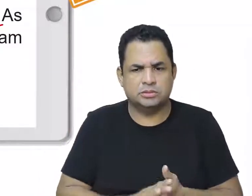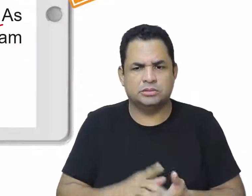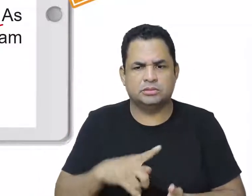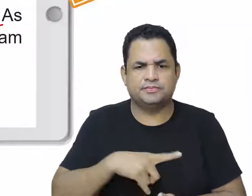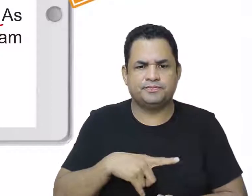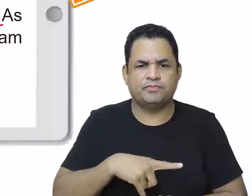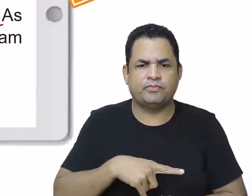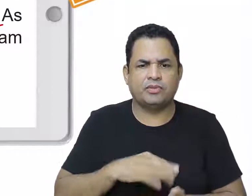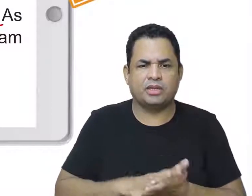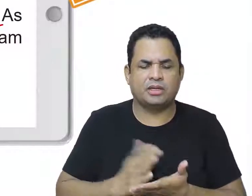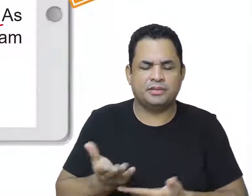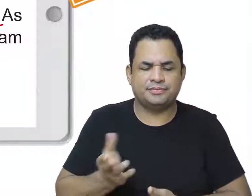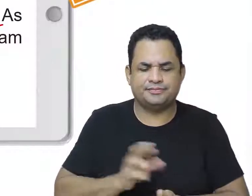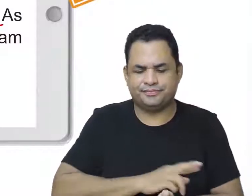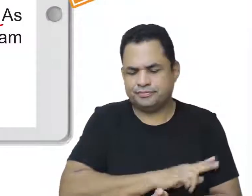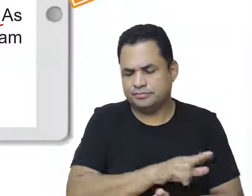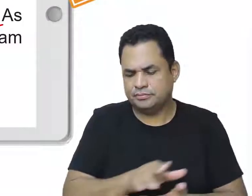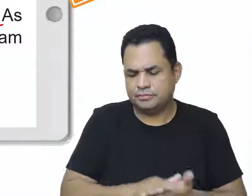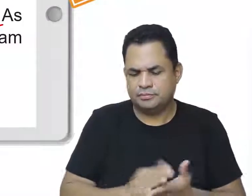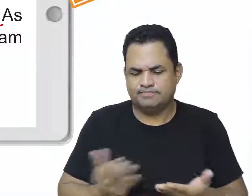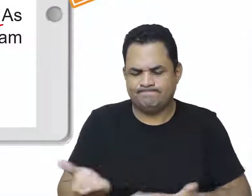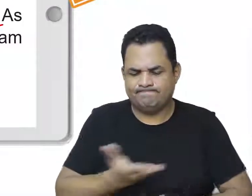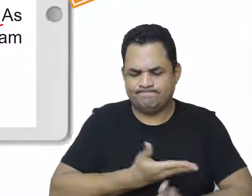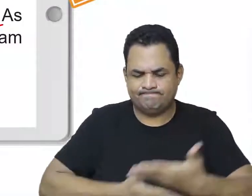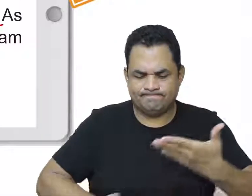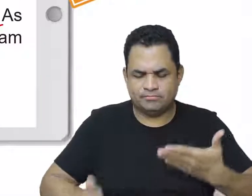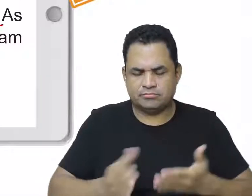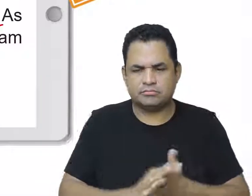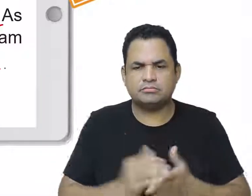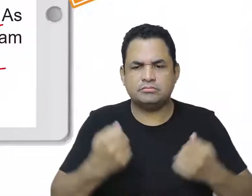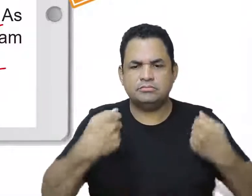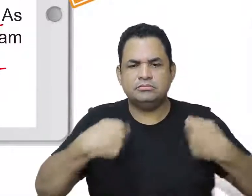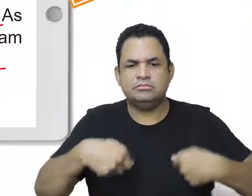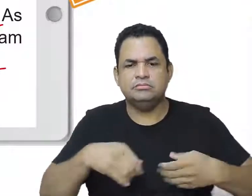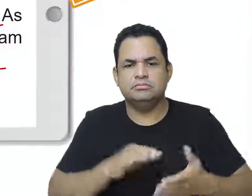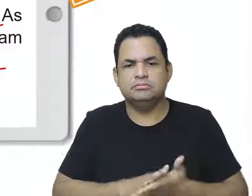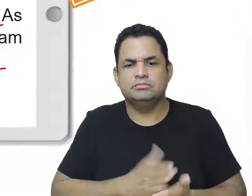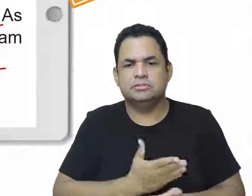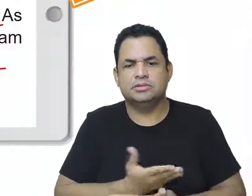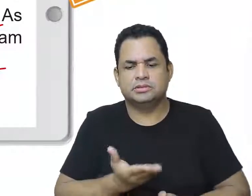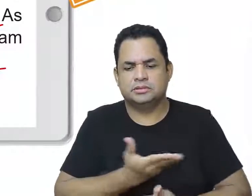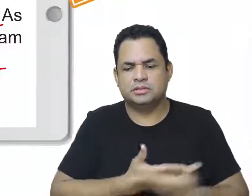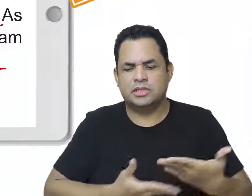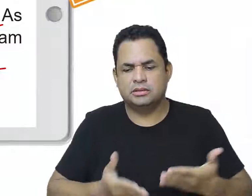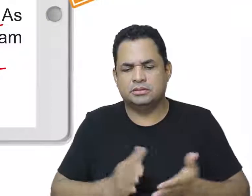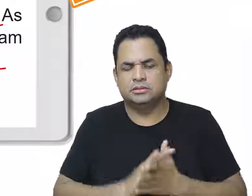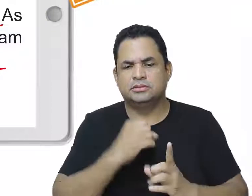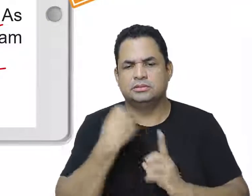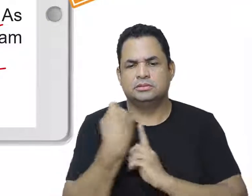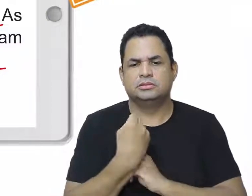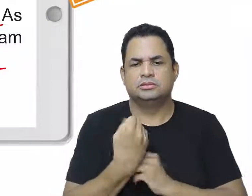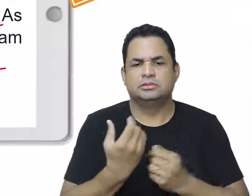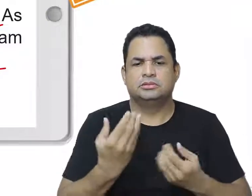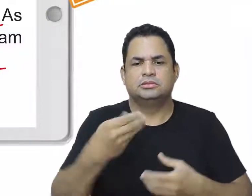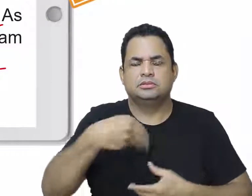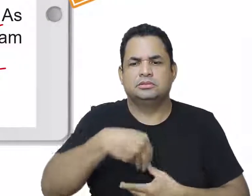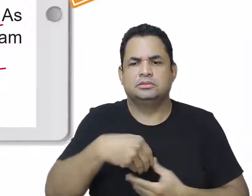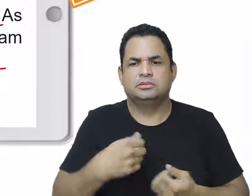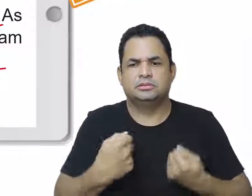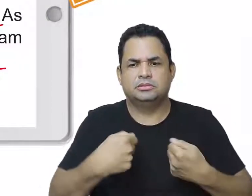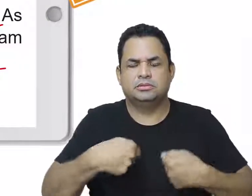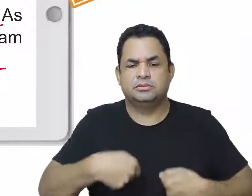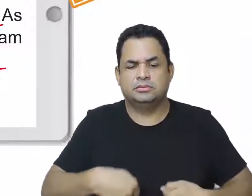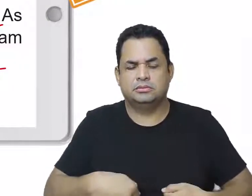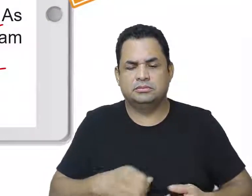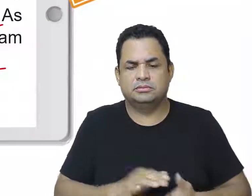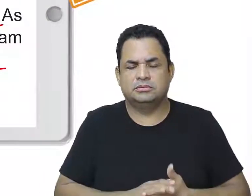muitas formas de relação de poder que perpassam várias relações sociais, desde aquele poder que